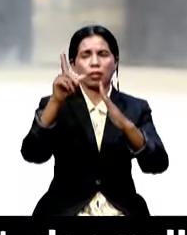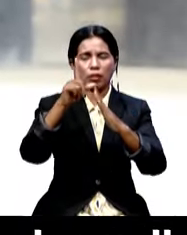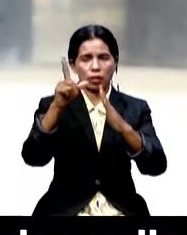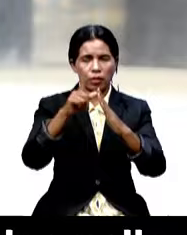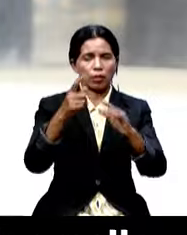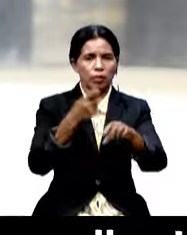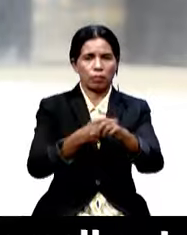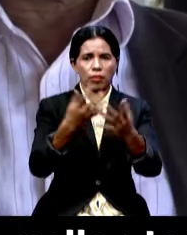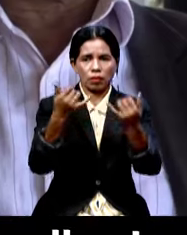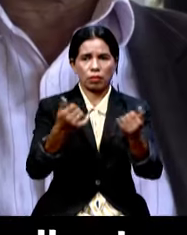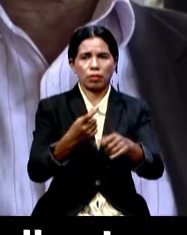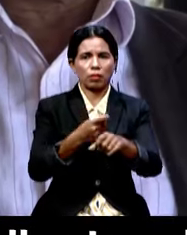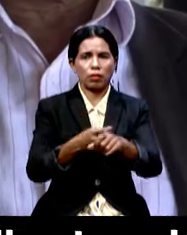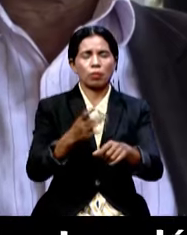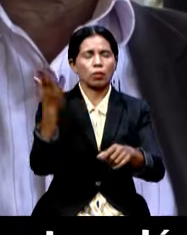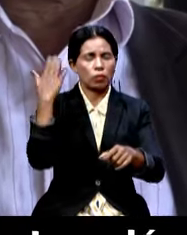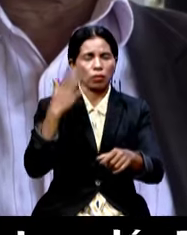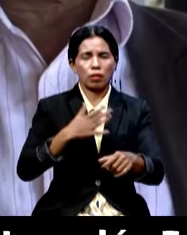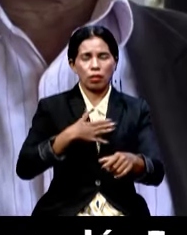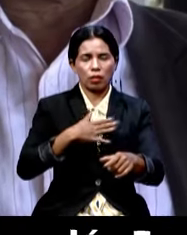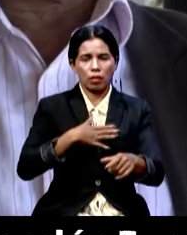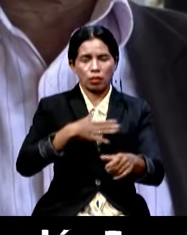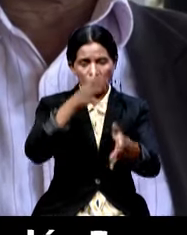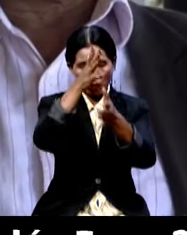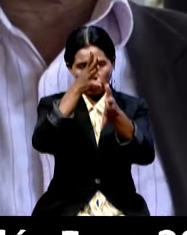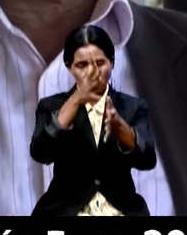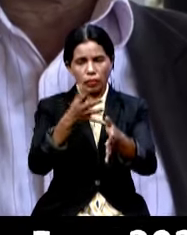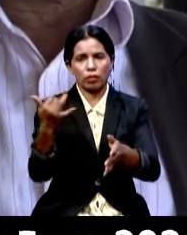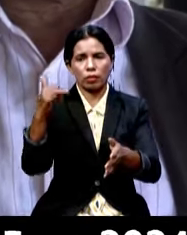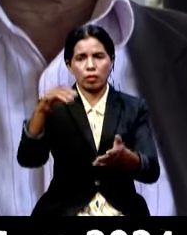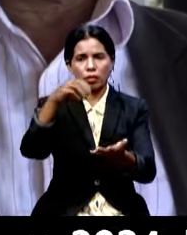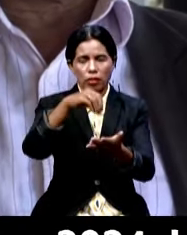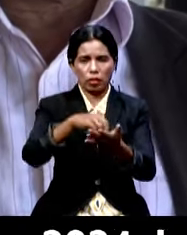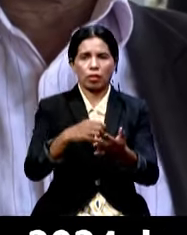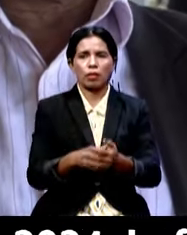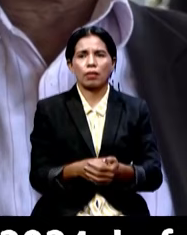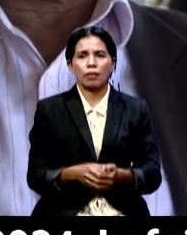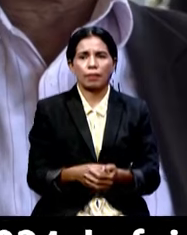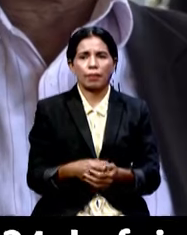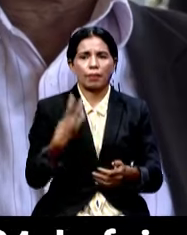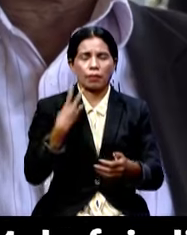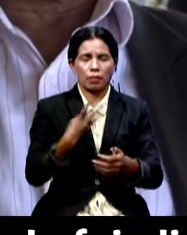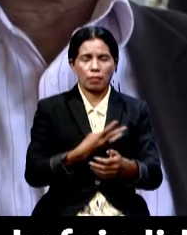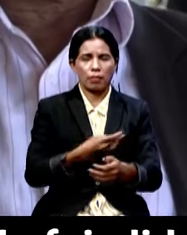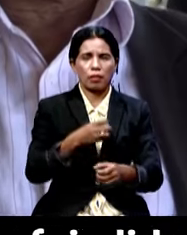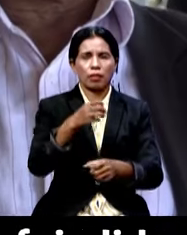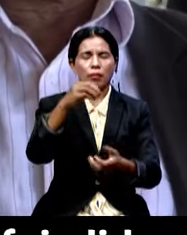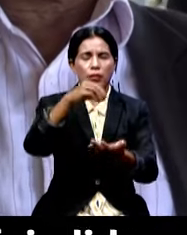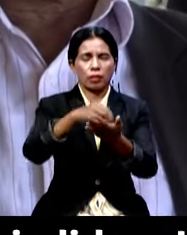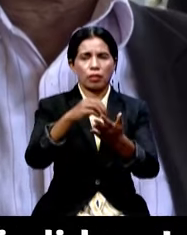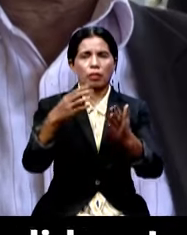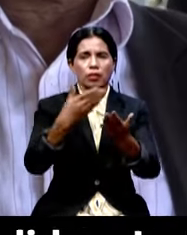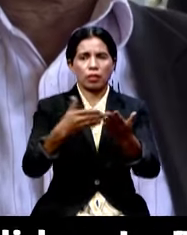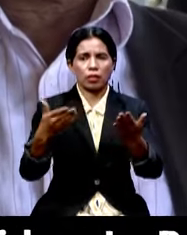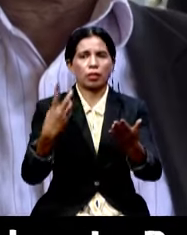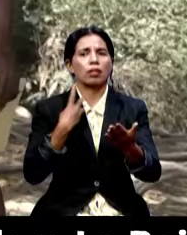tempo agora. Tempo hau na bon. Maudila bersoko. Tau. Amne buat kre paten. Tinam sa udan